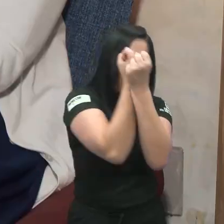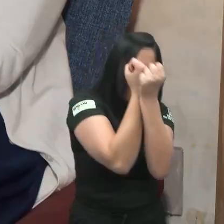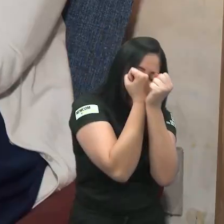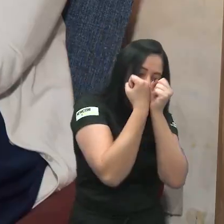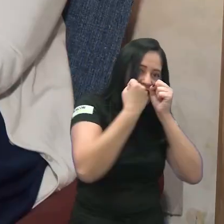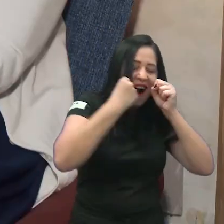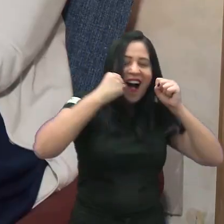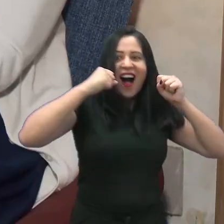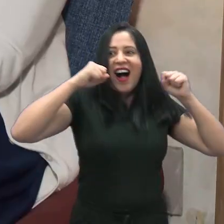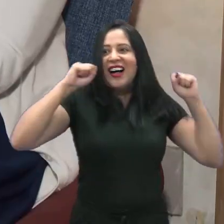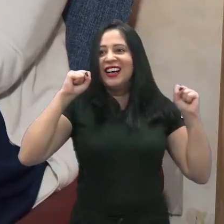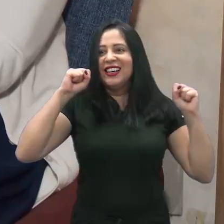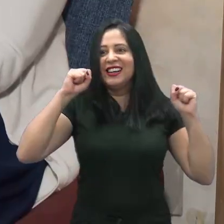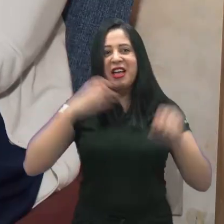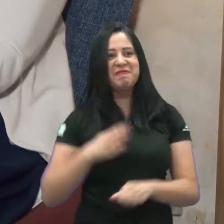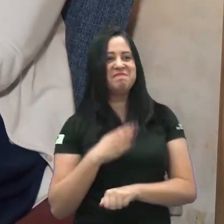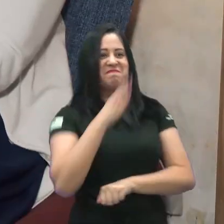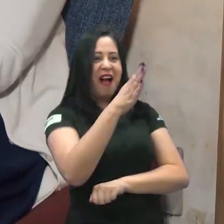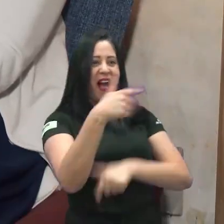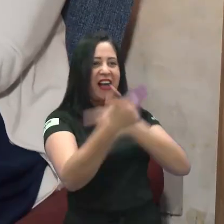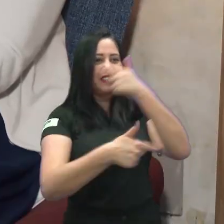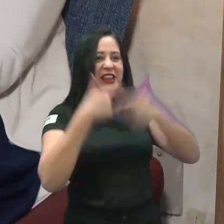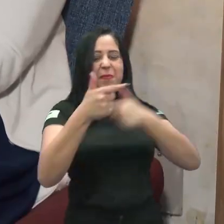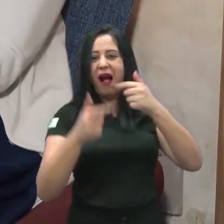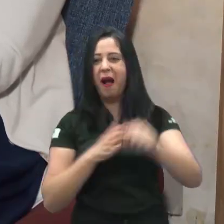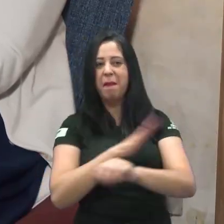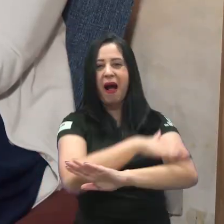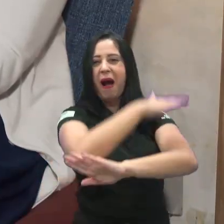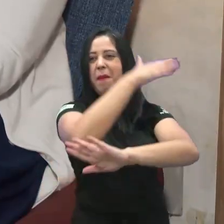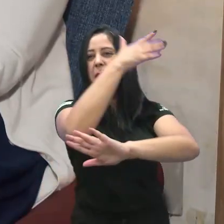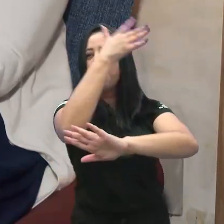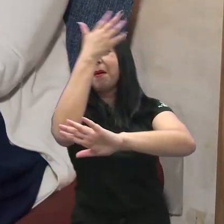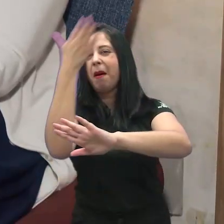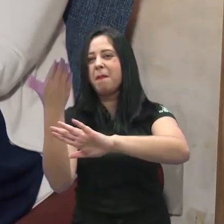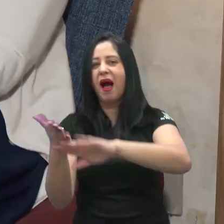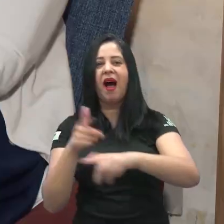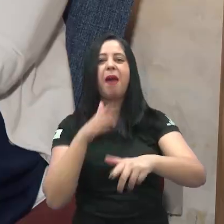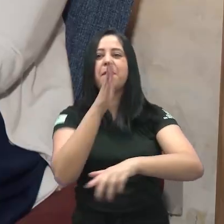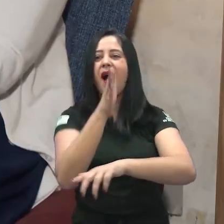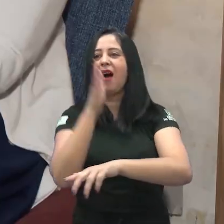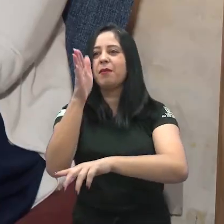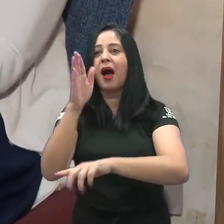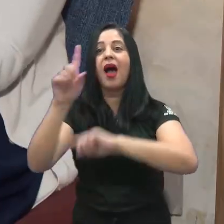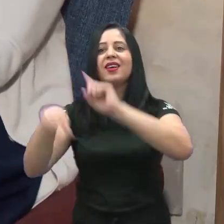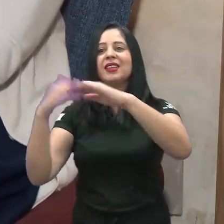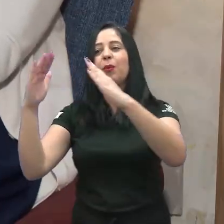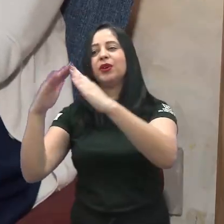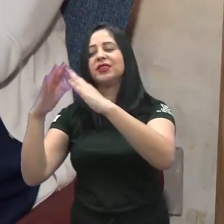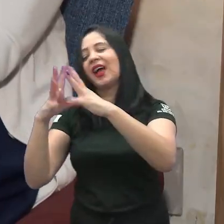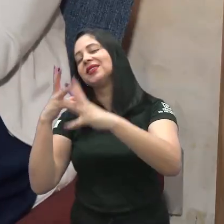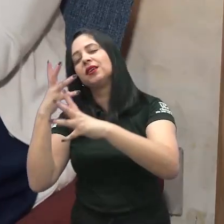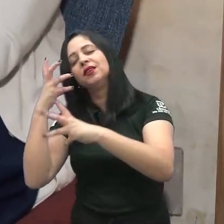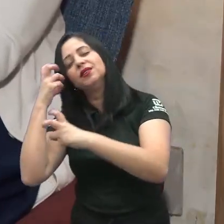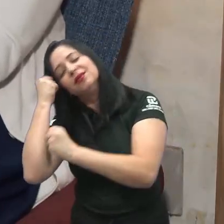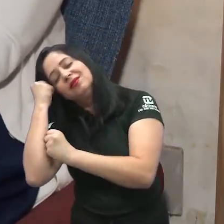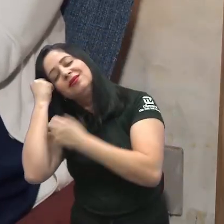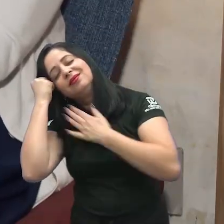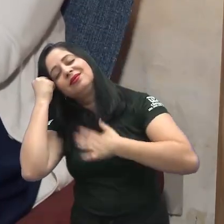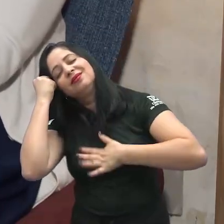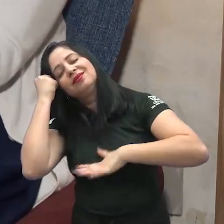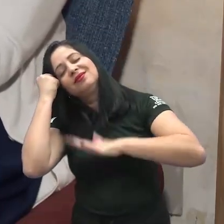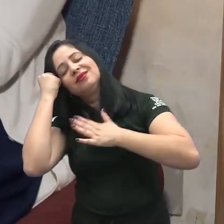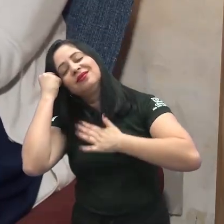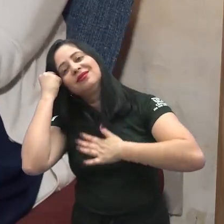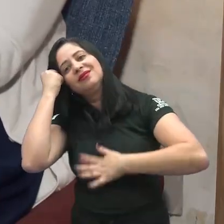um propósito para ir dormir em paz. Isso não é fantasia. Isso é o dia a dia do consultório.